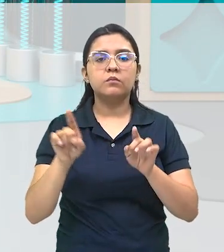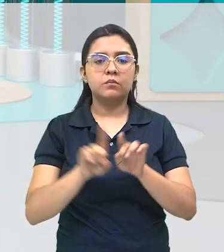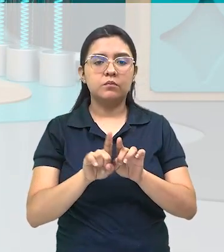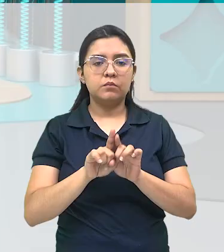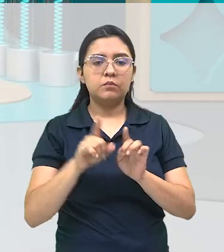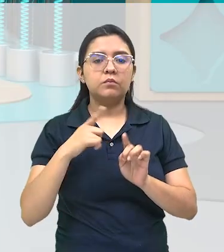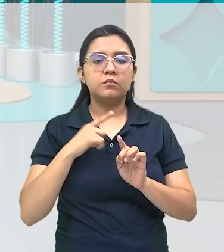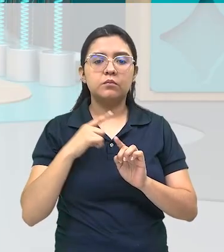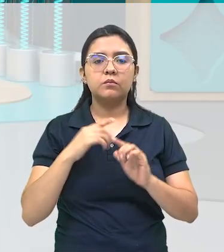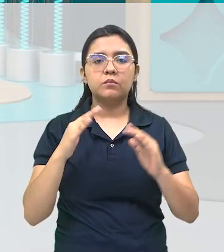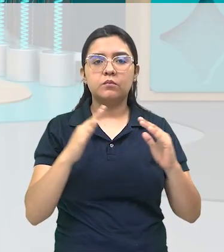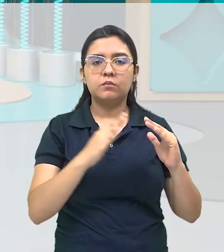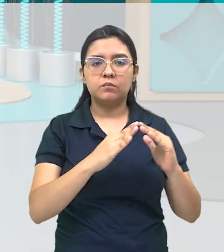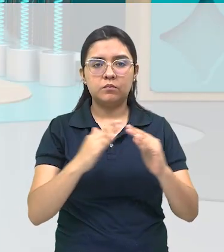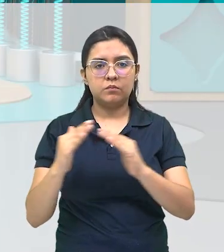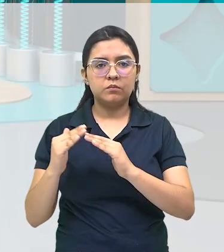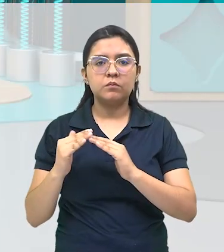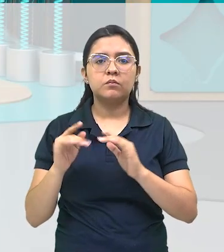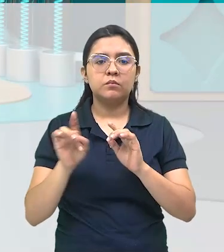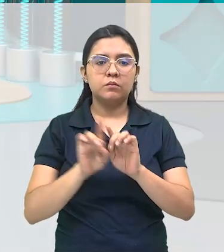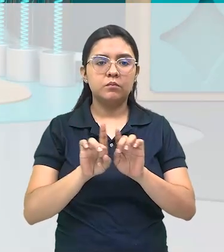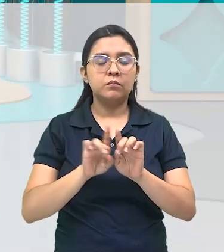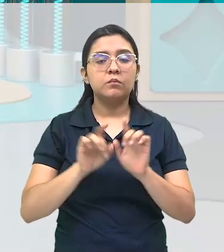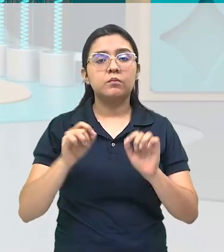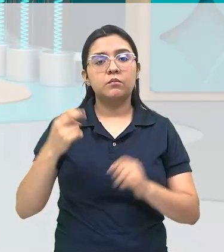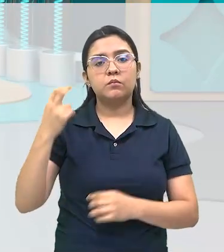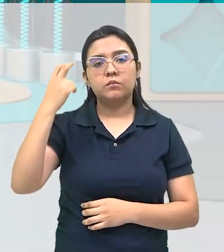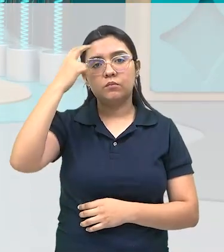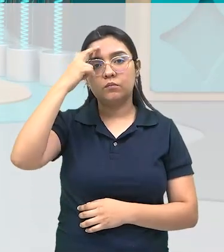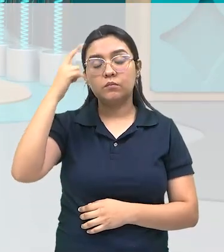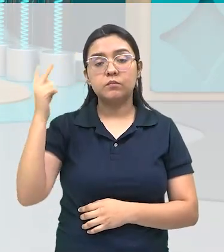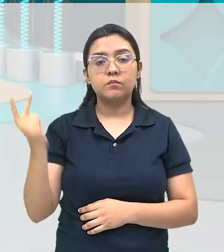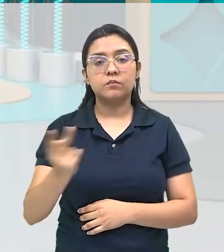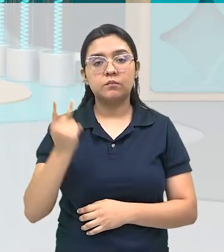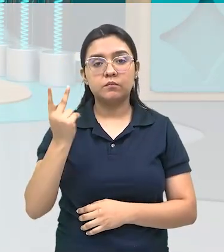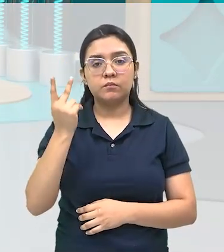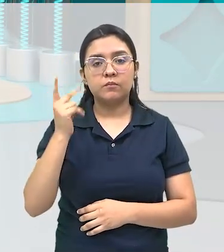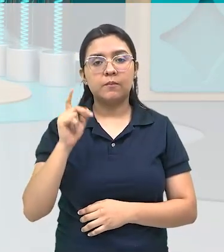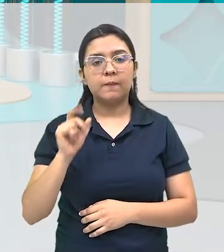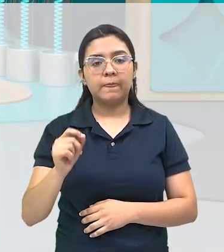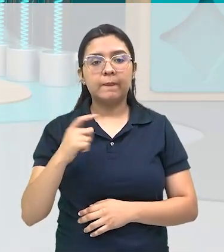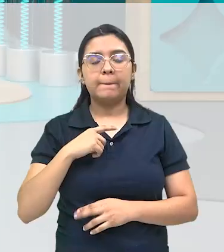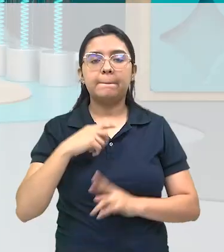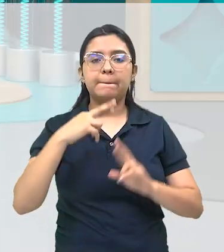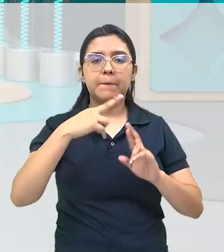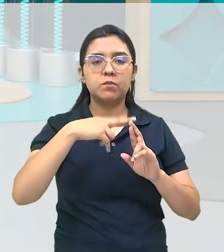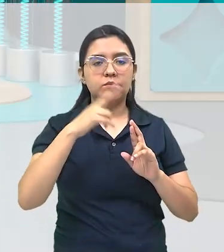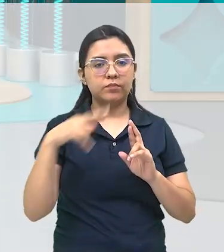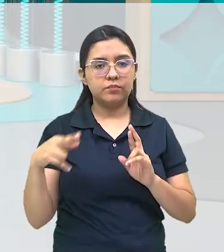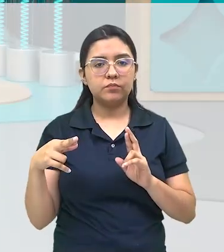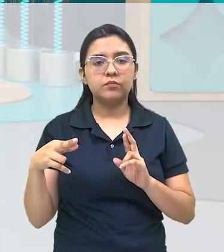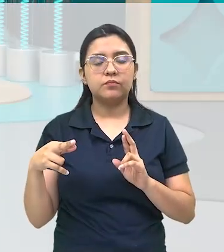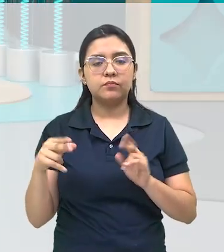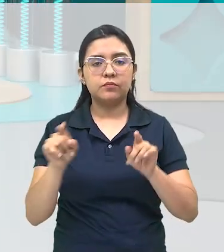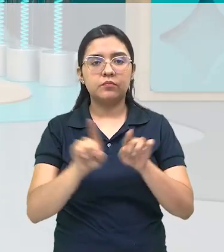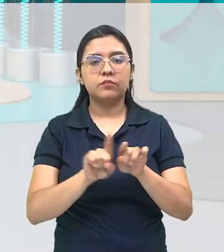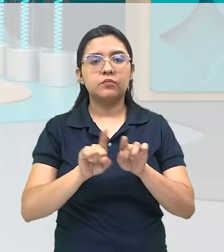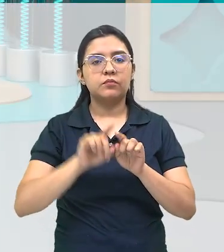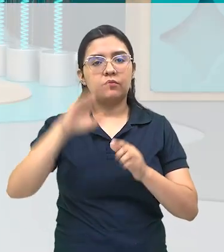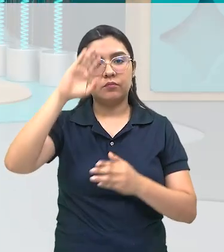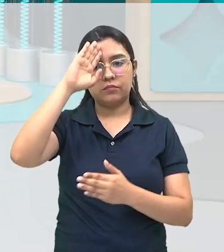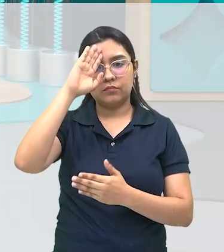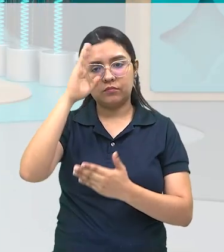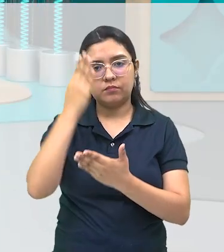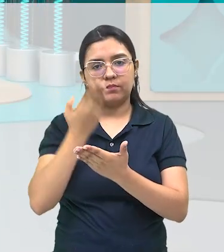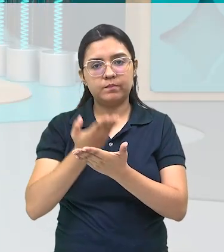muitos templos, É uma cultura que valoriza muito essa questão da religiosidade, das